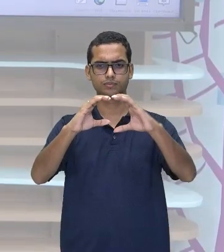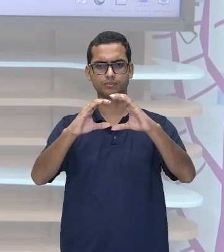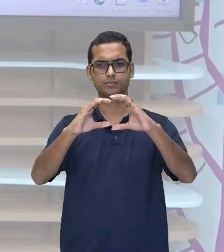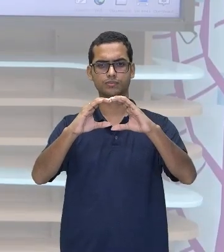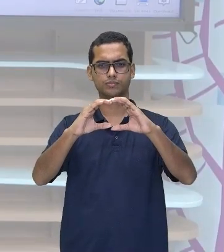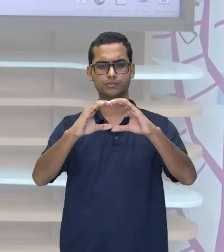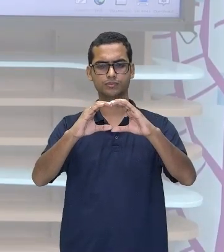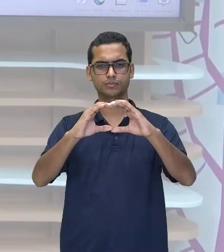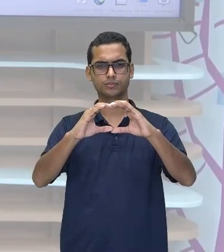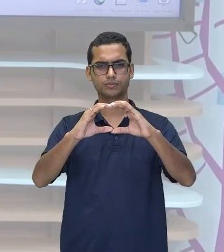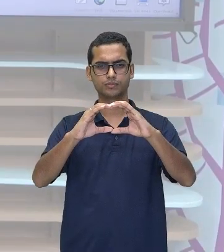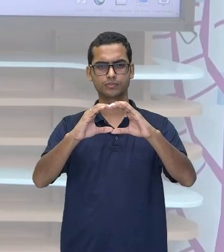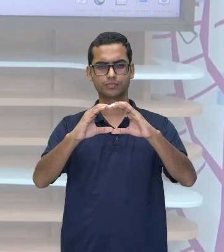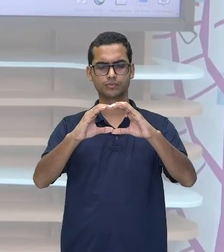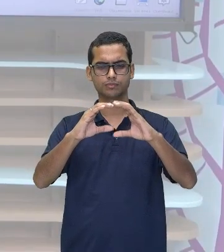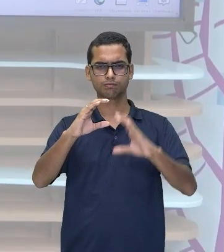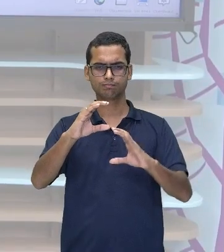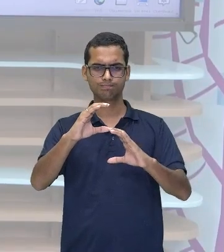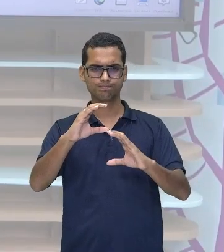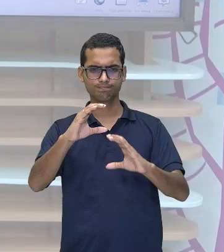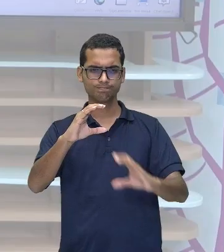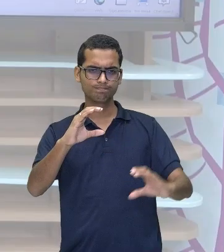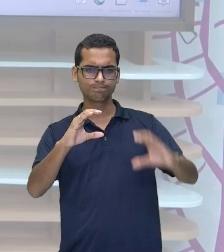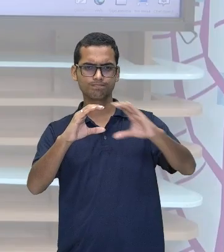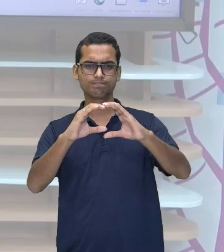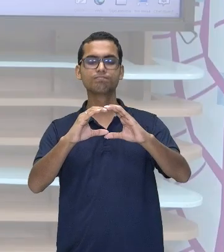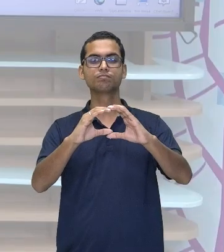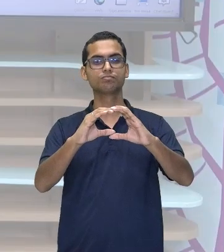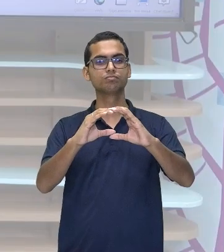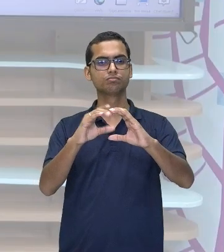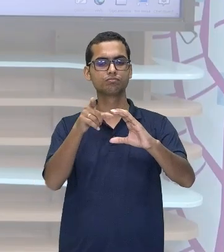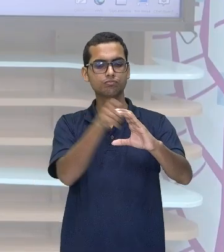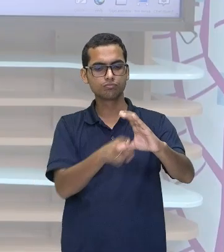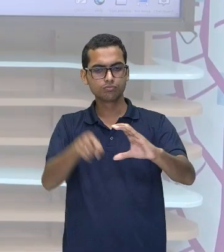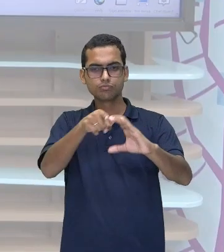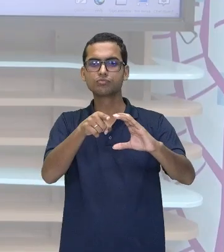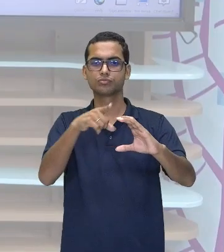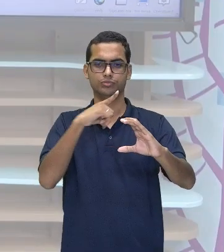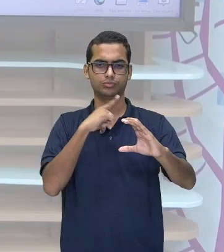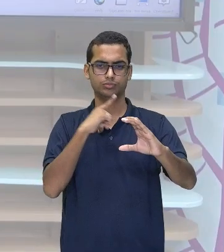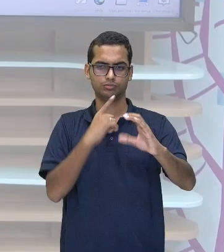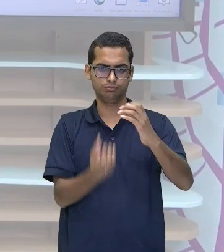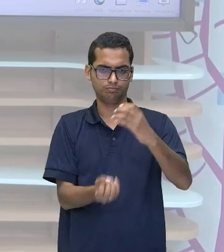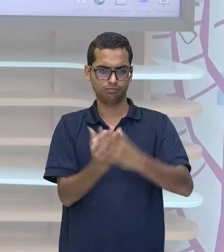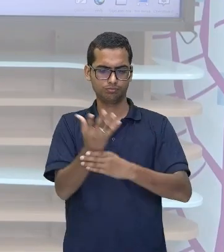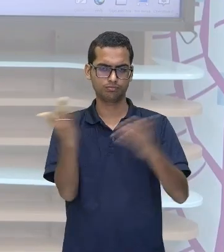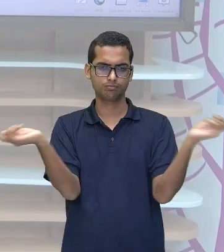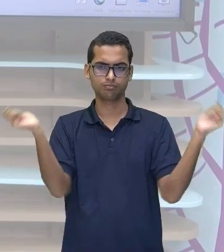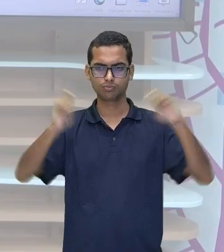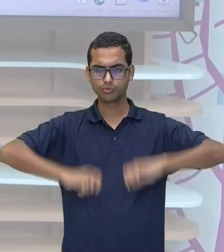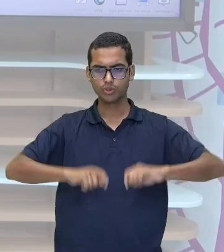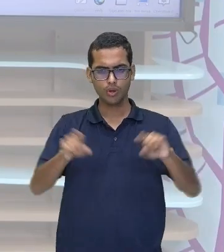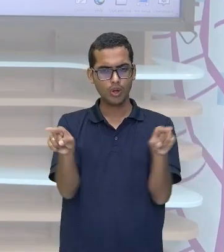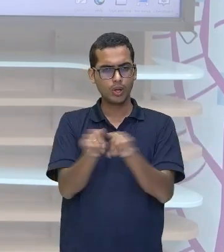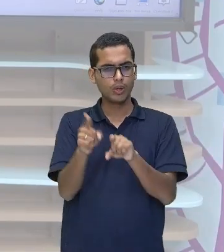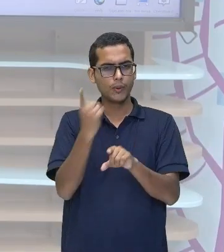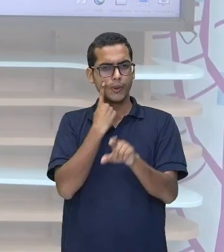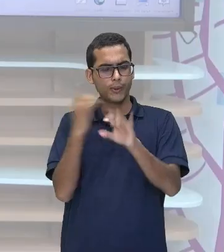essa metade aqui para cima, eu formo uma circunferência, tá? Então vejam